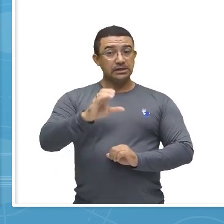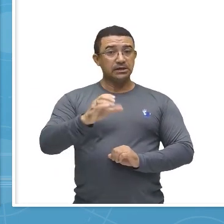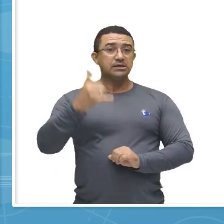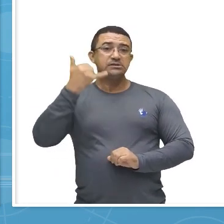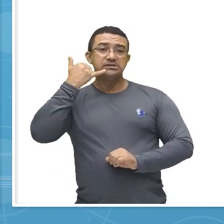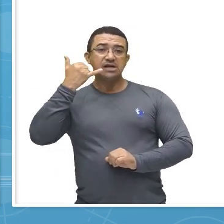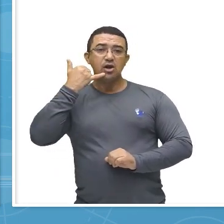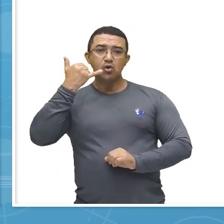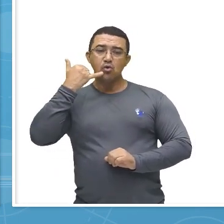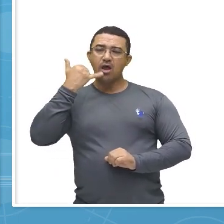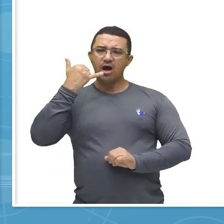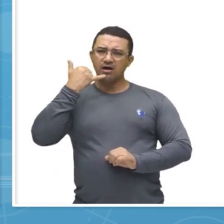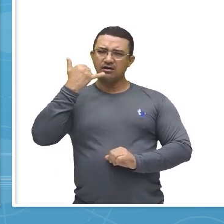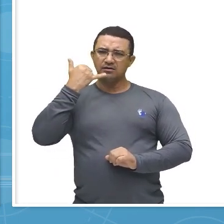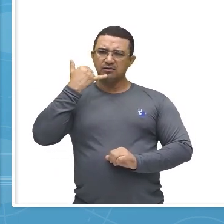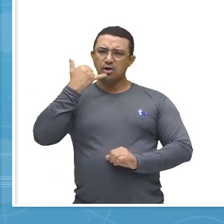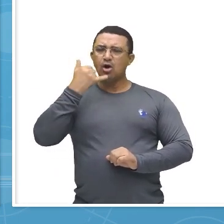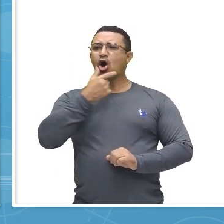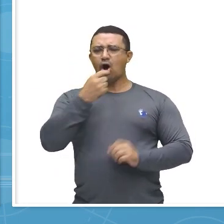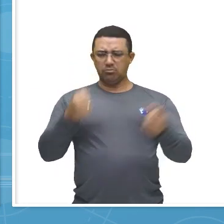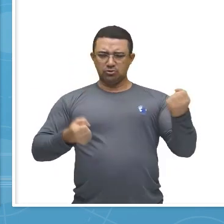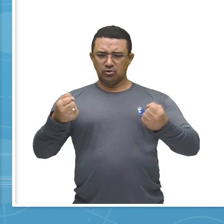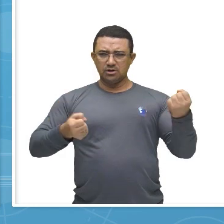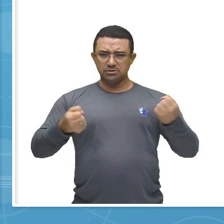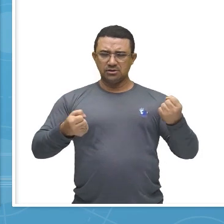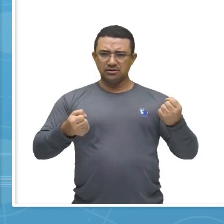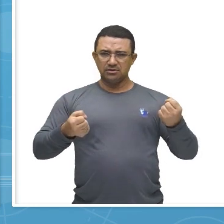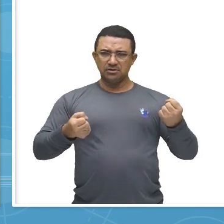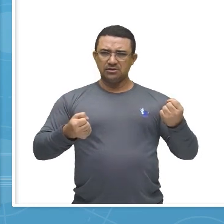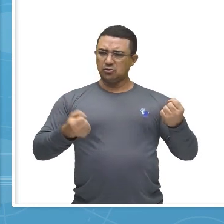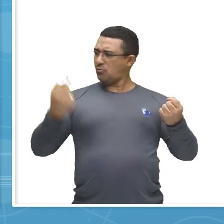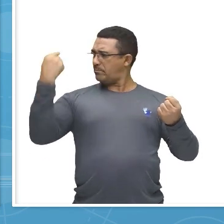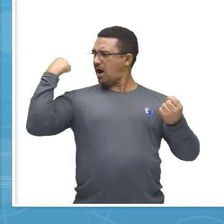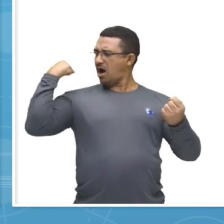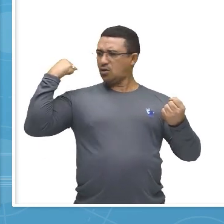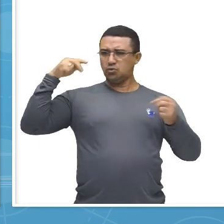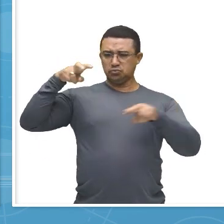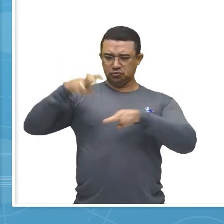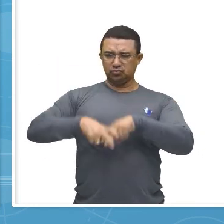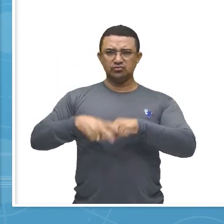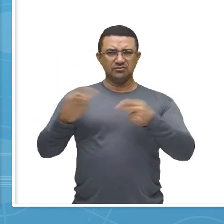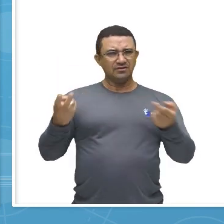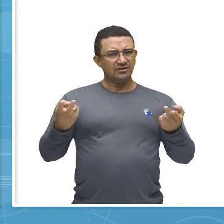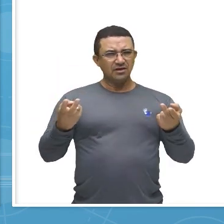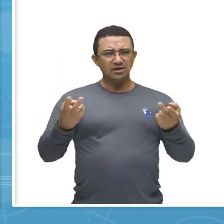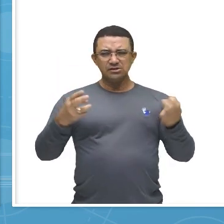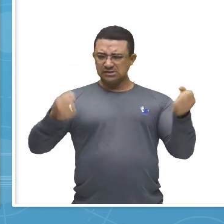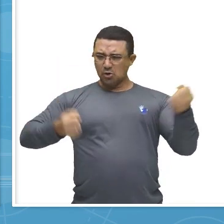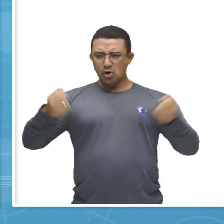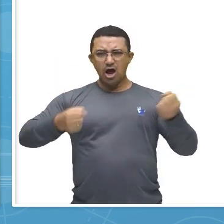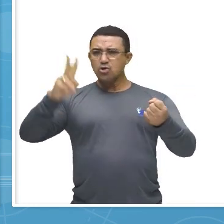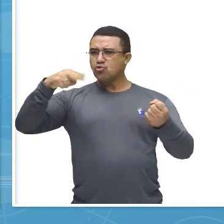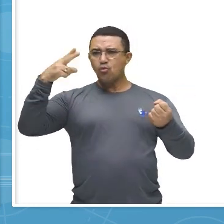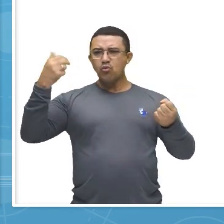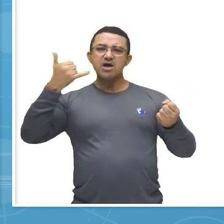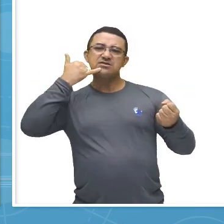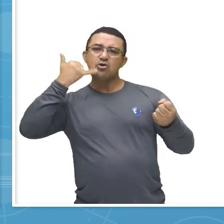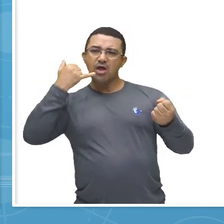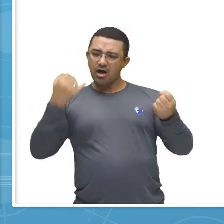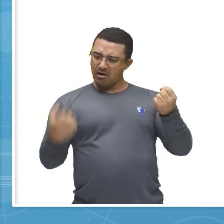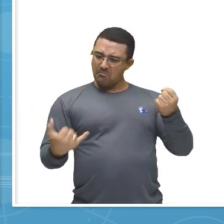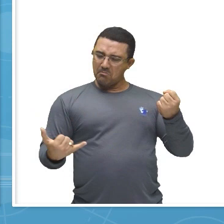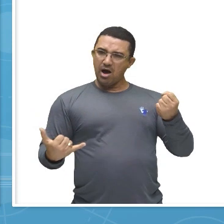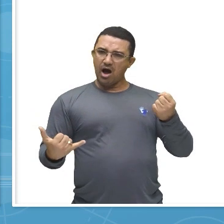estar colocado em suas mãos e não no banco de trás? Não, né? O motorista ele não tem que andar com o celular na mão. Então já sabemos que aqui também é